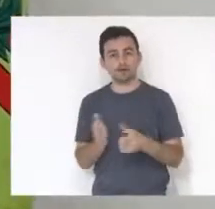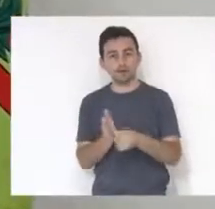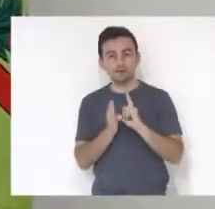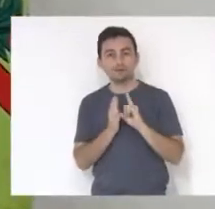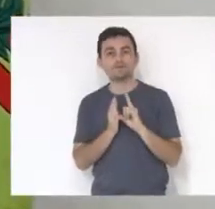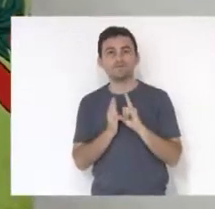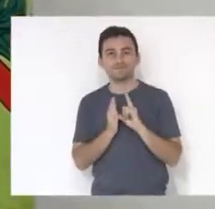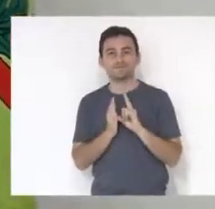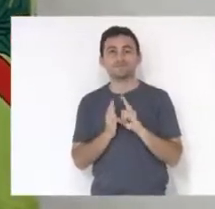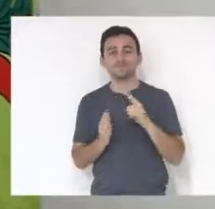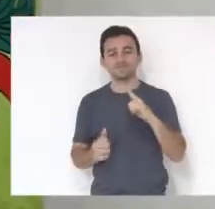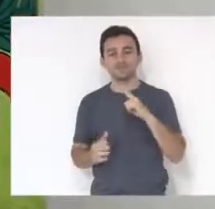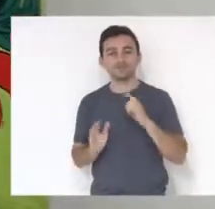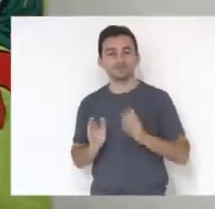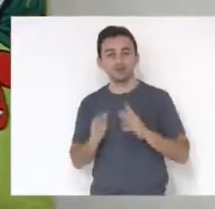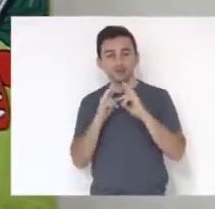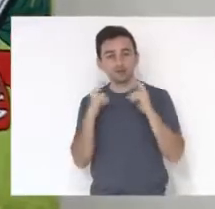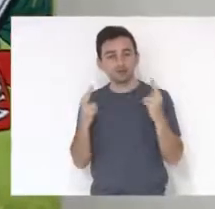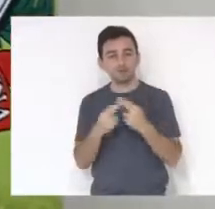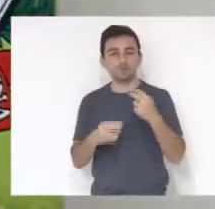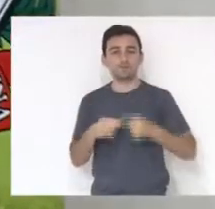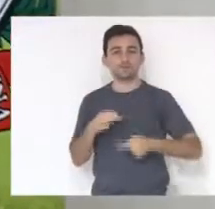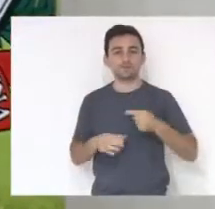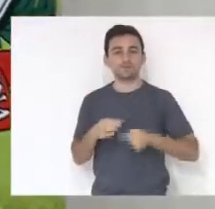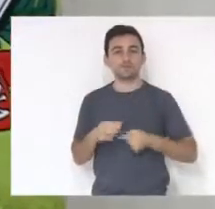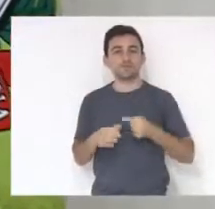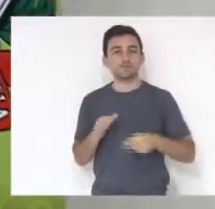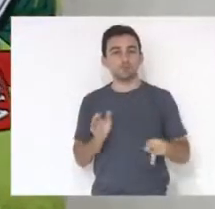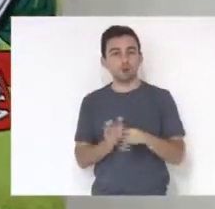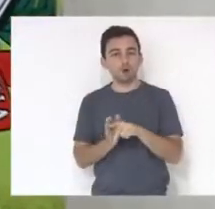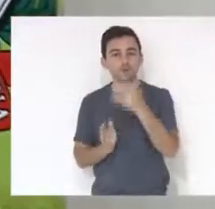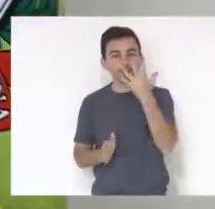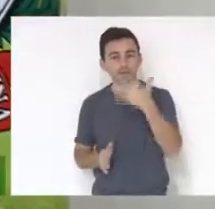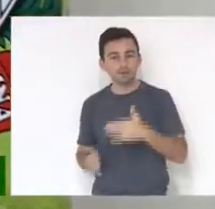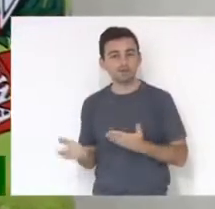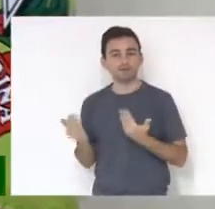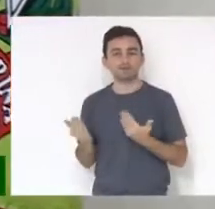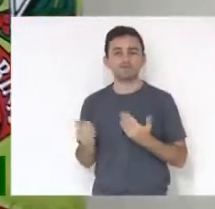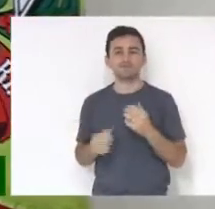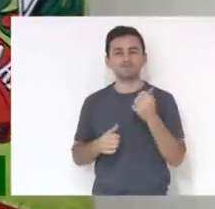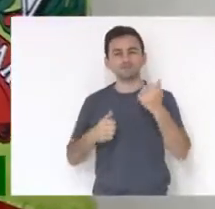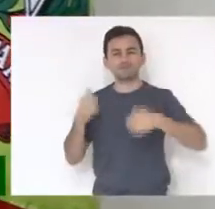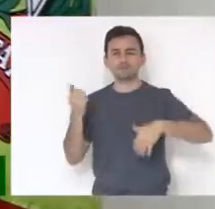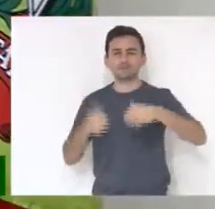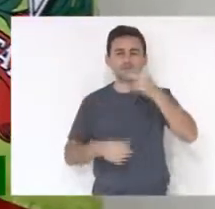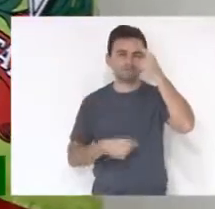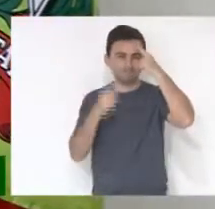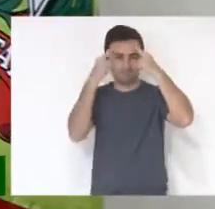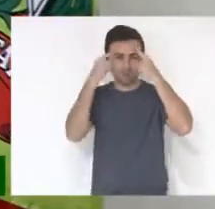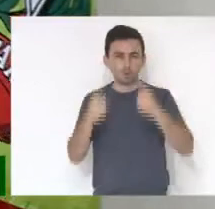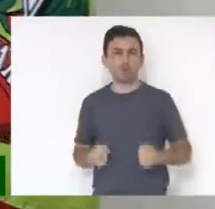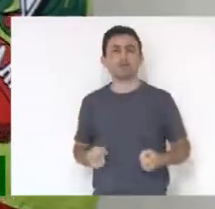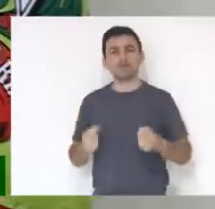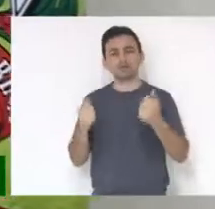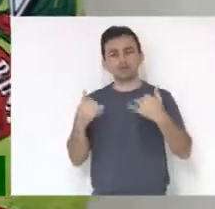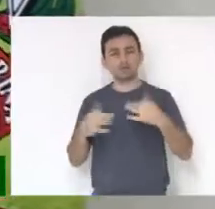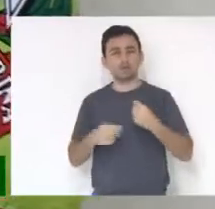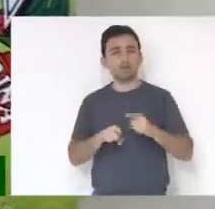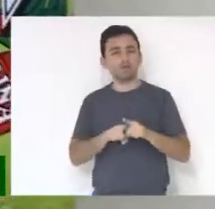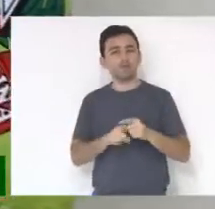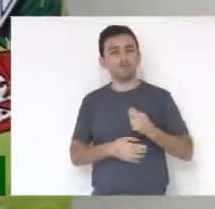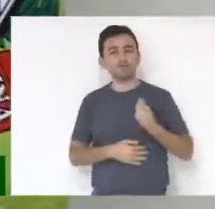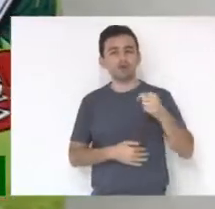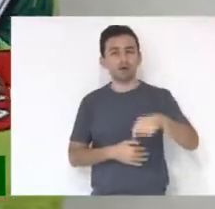nessa casa, tivemos uma reunião da Comissão da Criança e do Adolescente. Lá falamos sobre violência, inclusive contamos com a presença